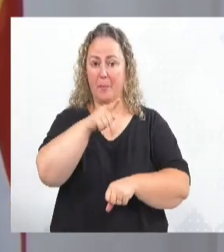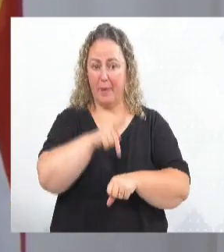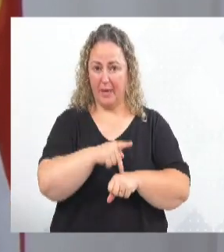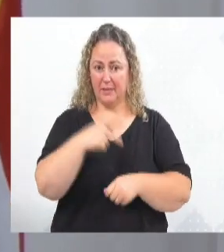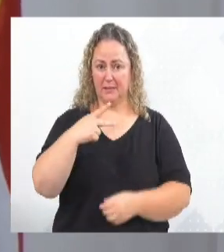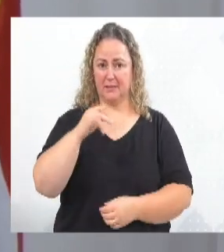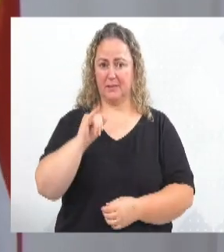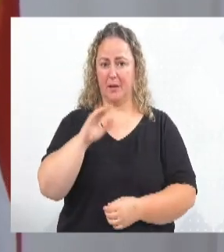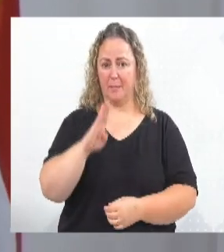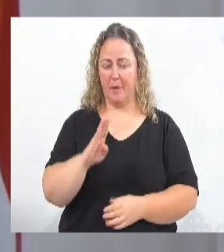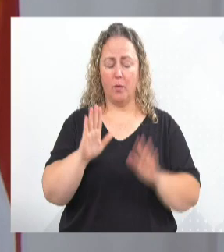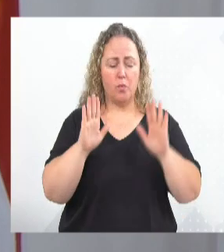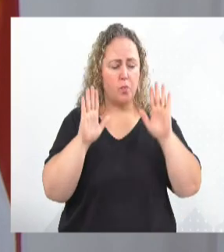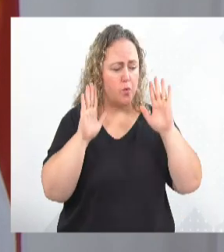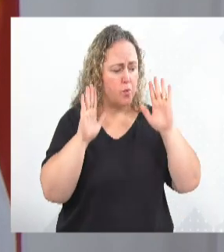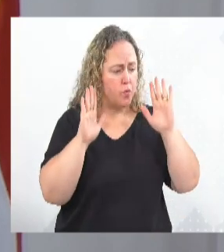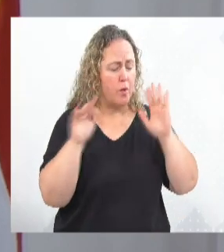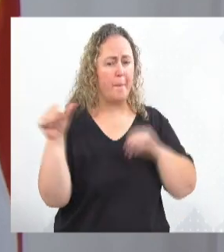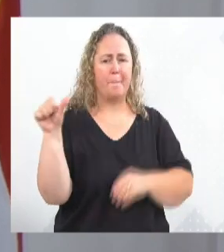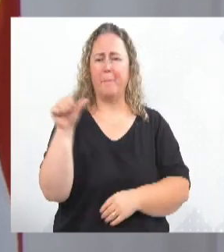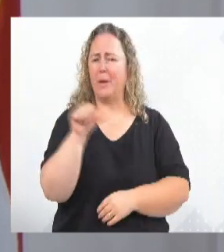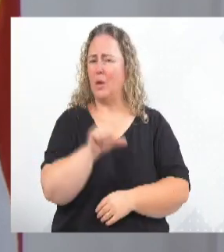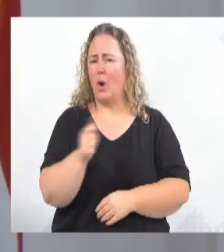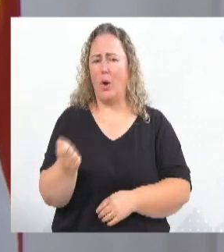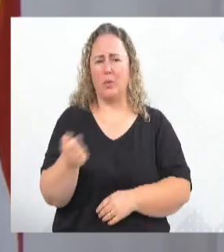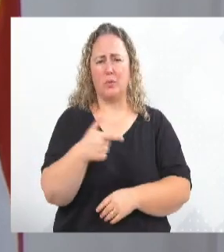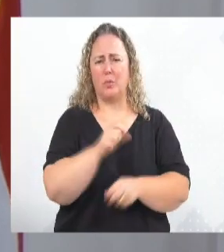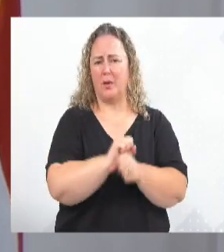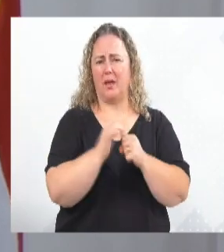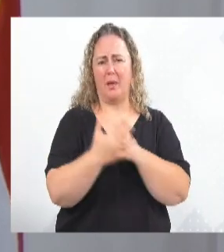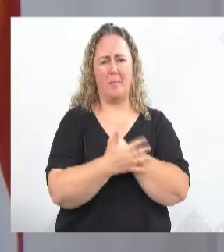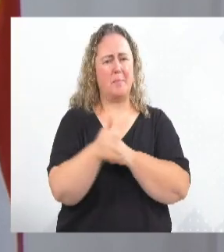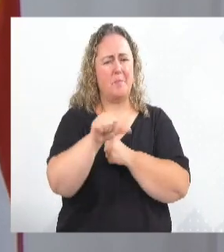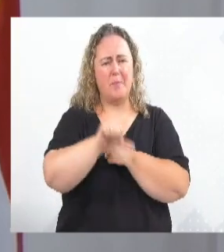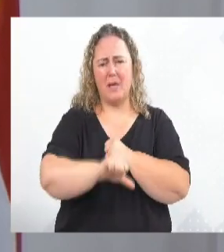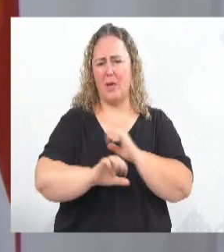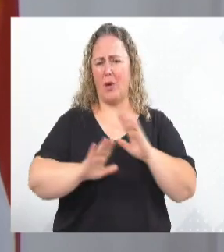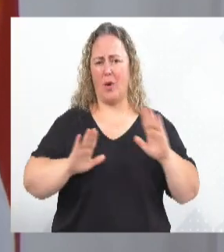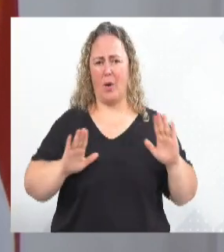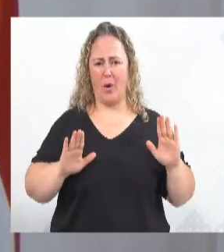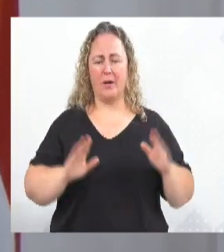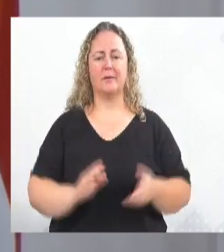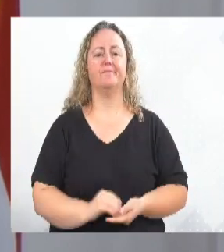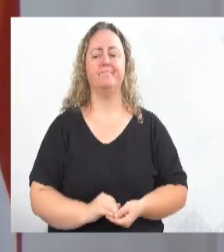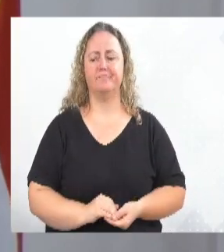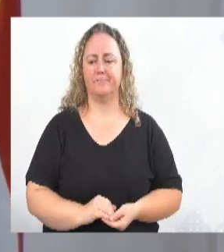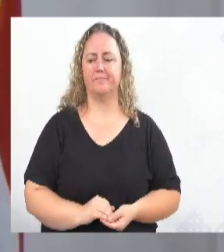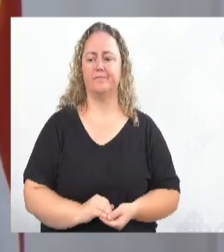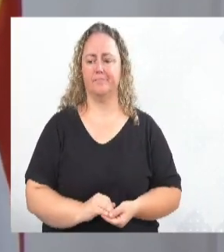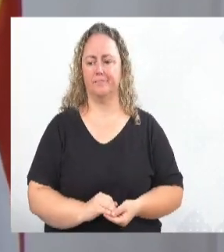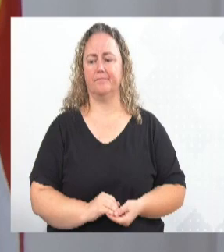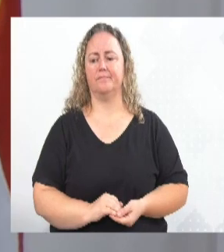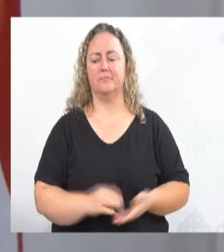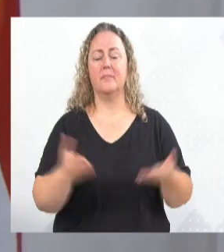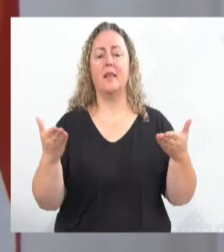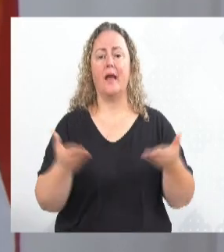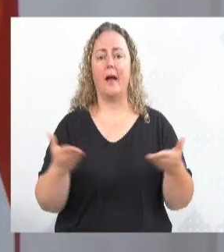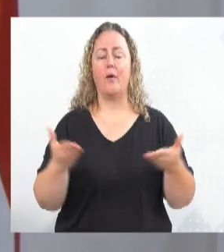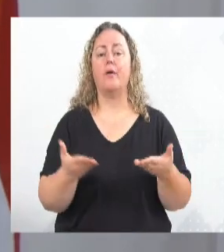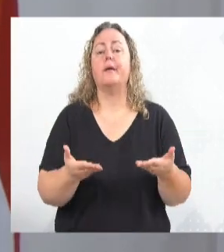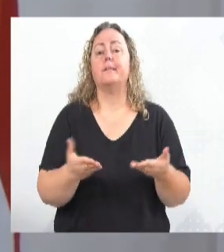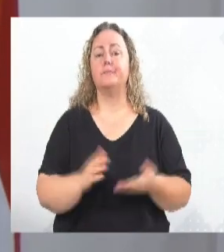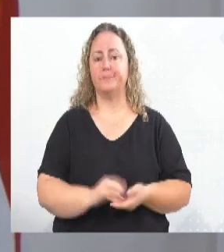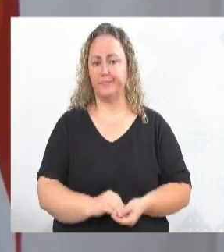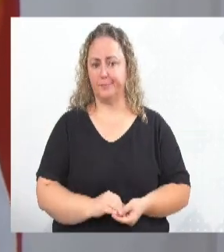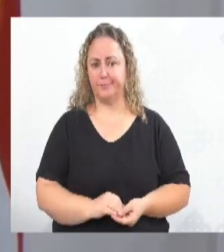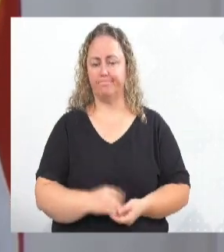PIB que foi pior do que a pandemia de Covid-19. Dilma Rousseff pior do que uma pandemia. E agora o que se avizinha? E